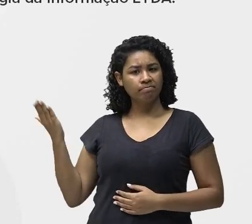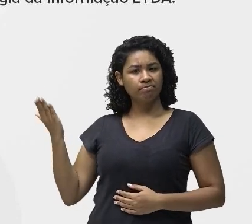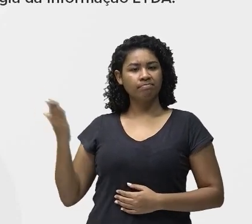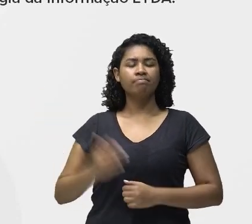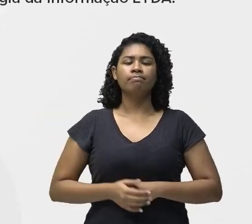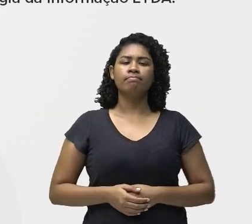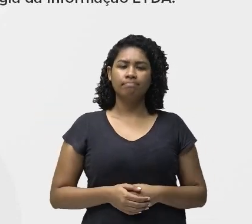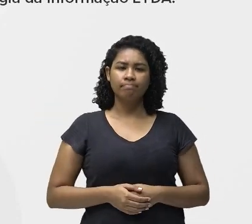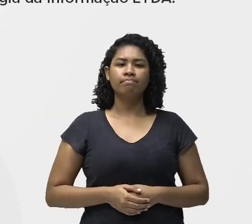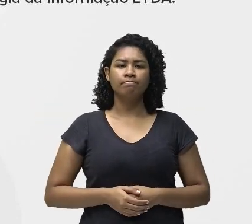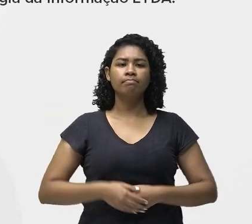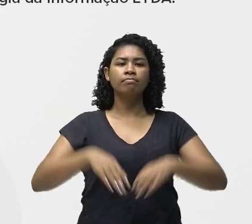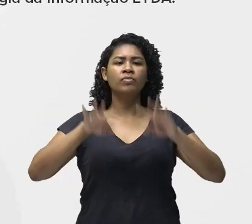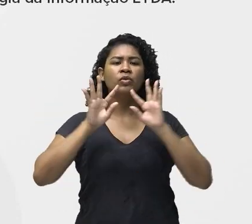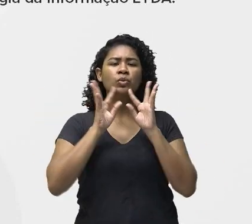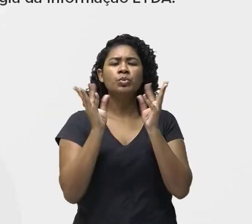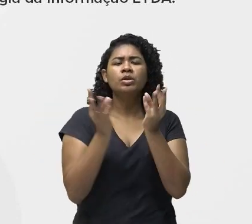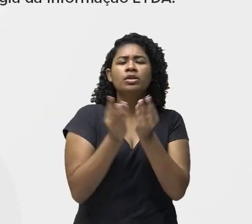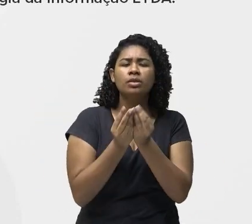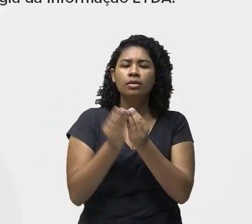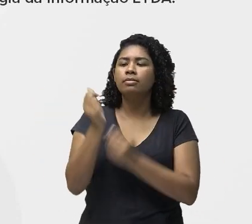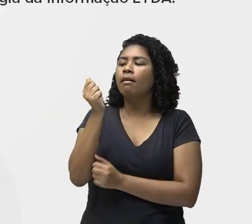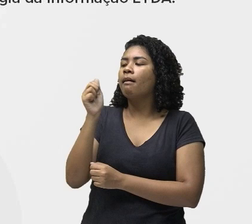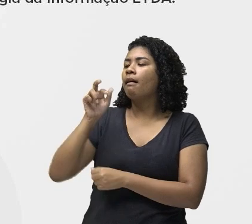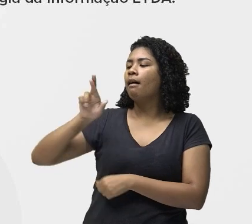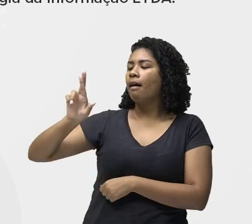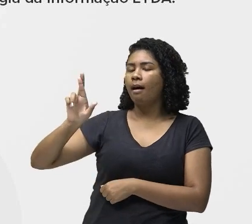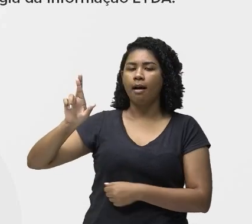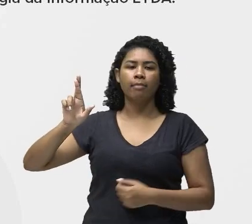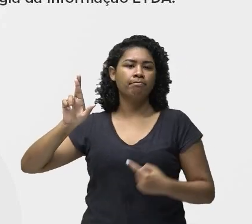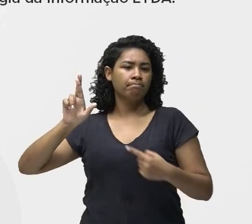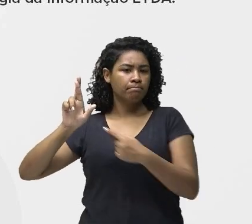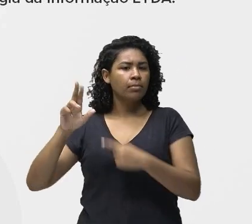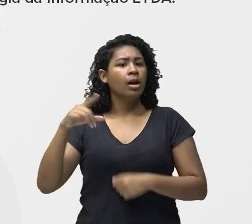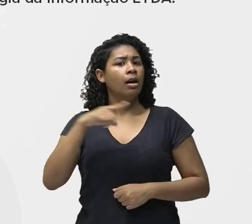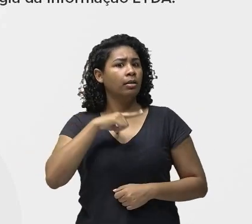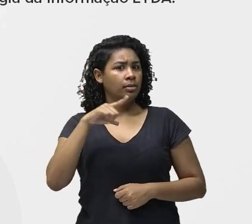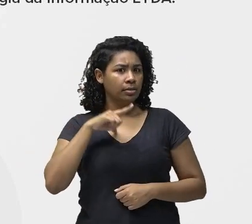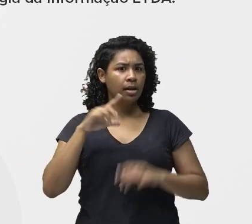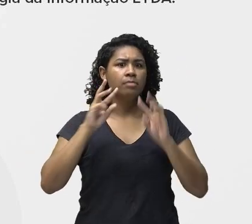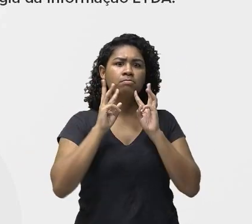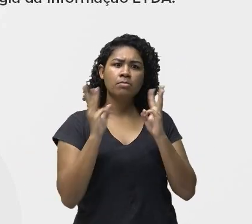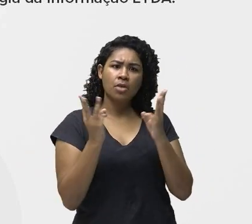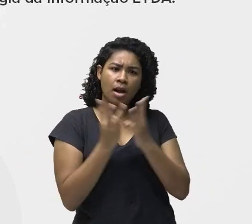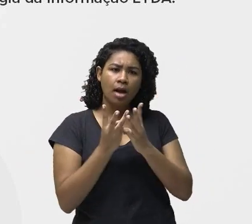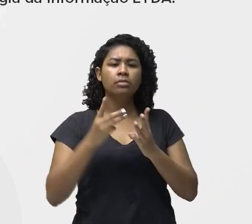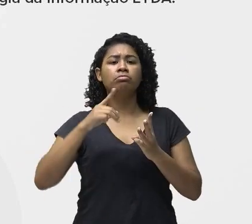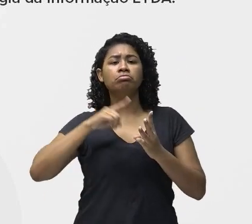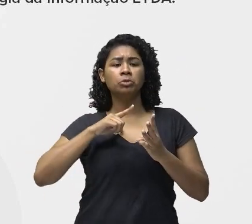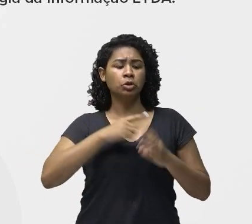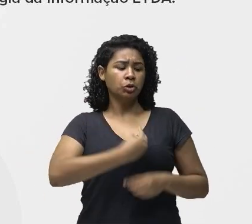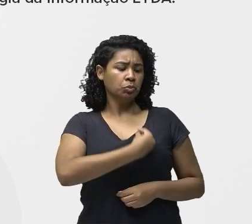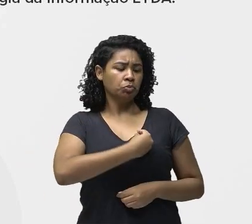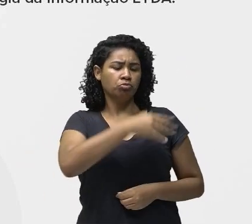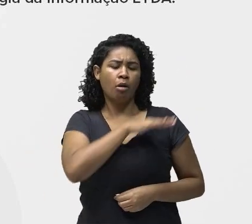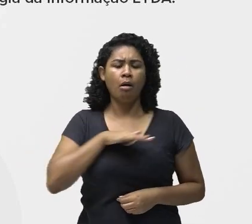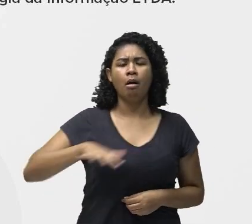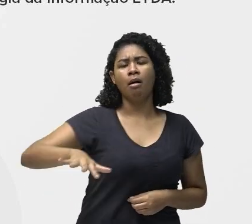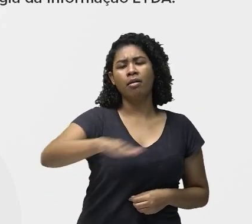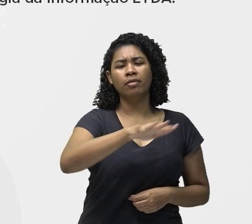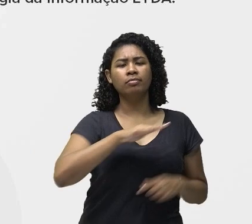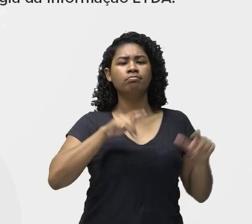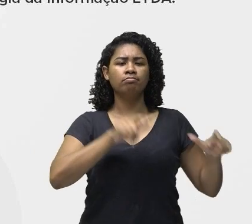ar, matéria e massa. O ar tem massa e ocupa espaço. Exemplo: